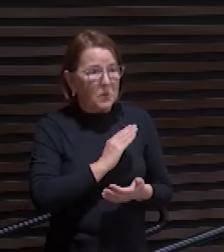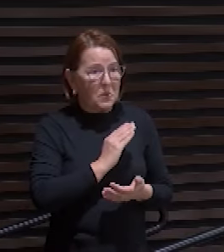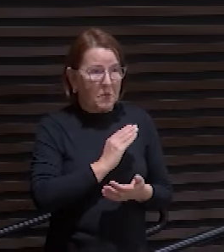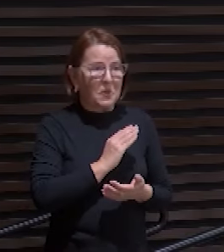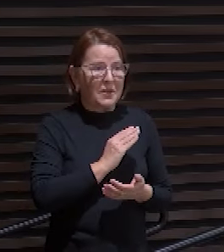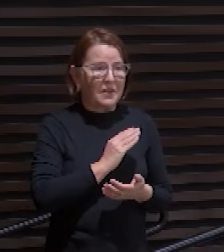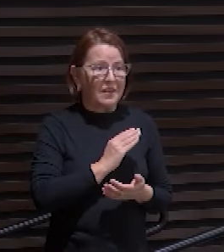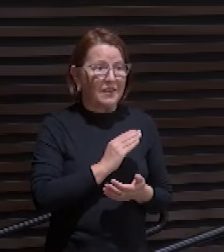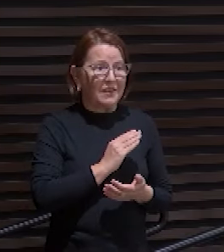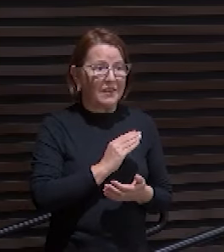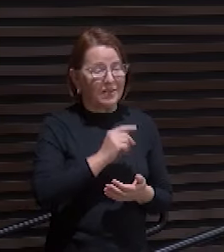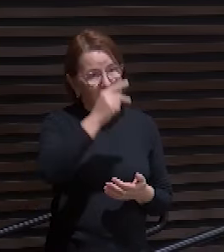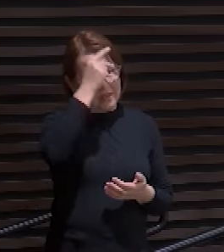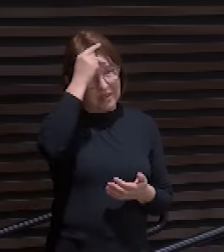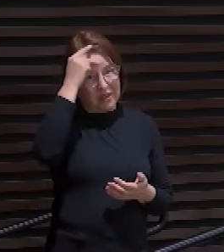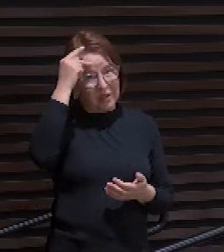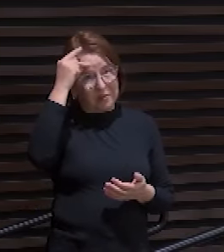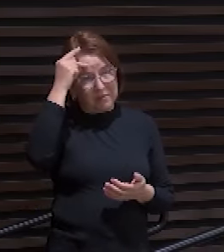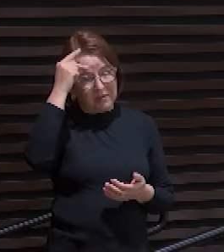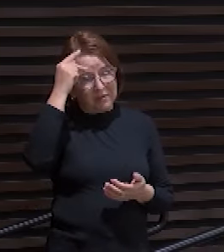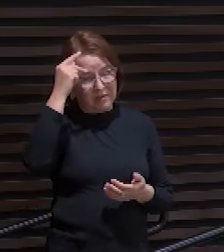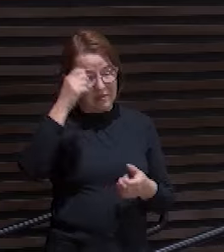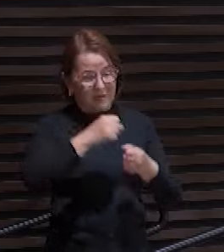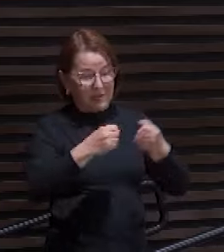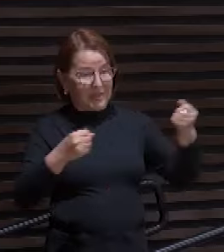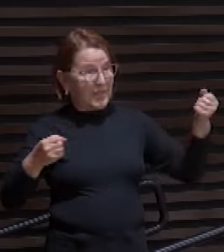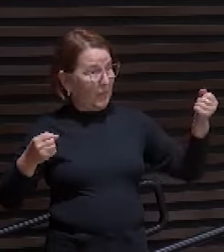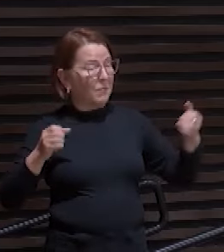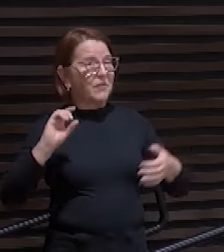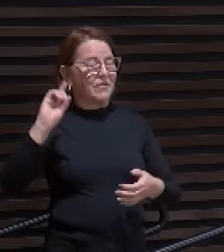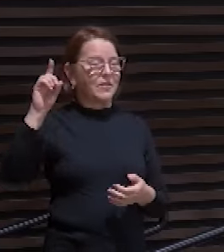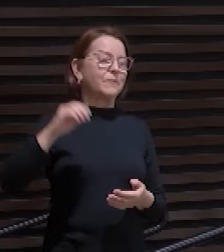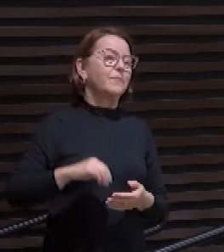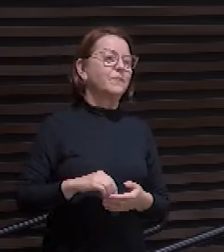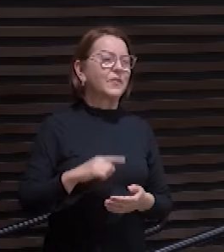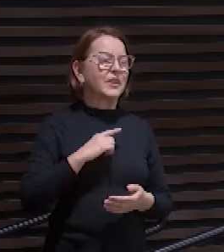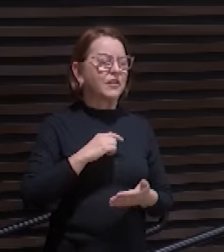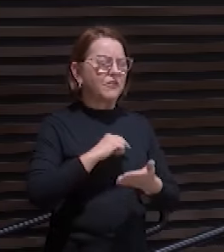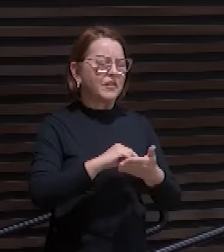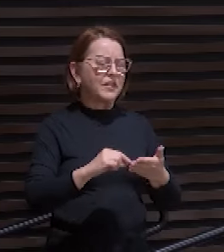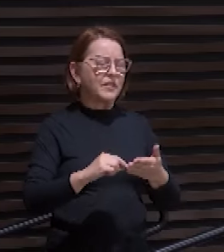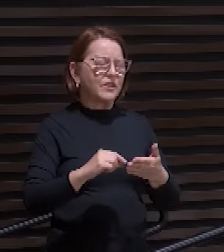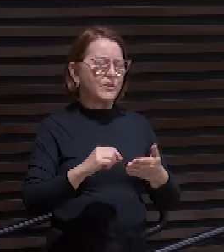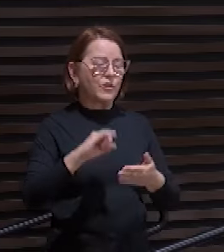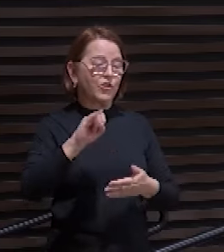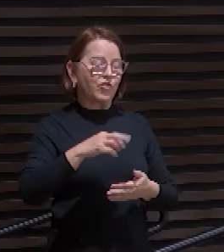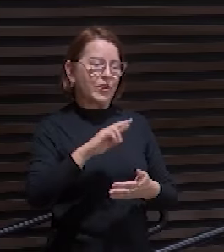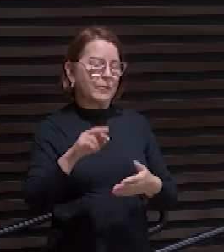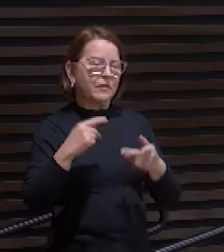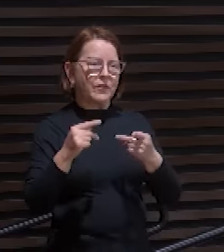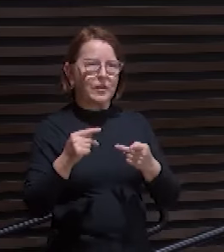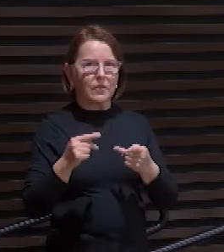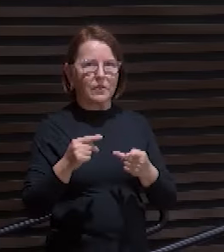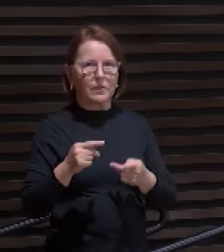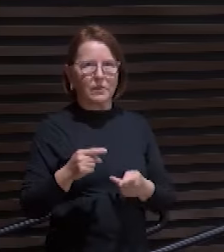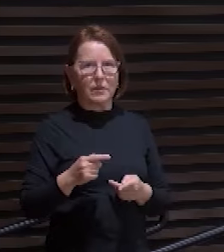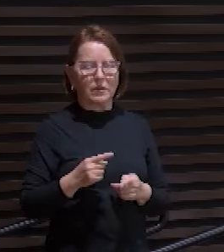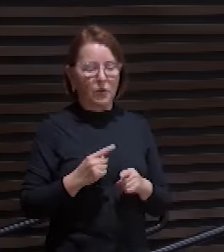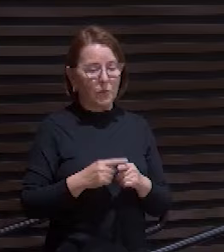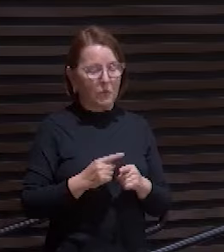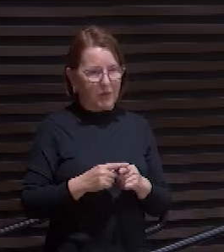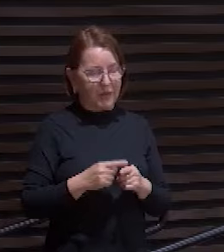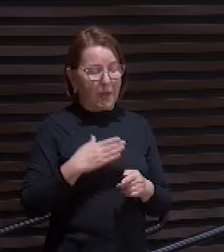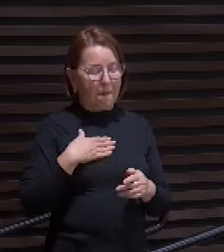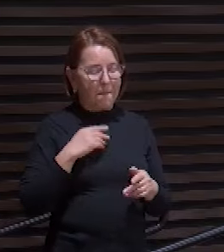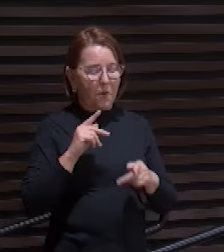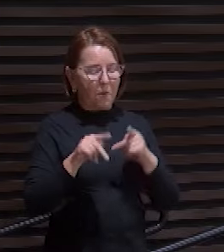Deus. Então um versículo que me assusta lá em Jeremias, quando ele diz assim, porque 2 males cometeu o meu povo, a mim